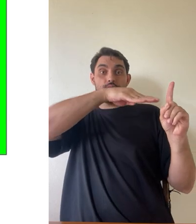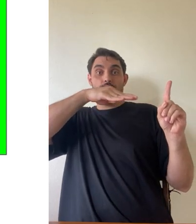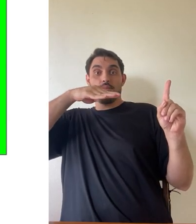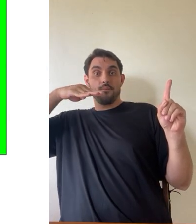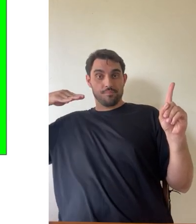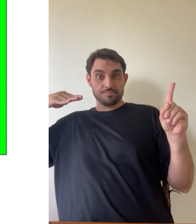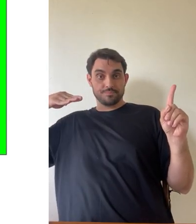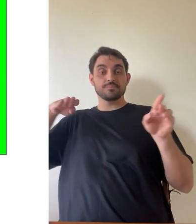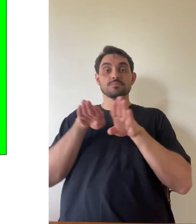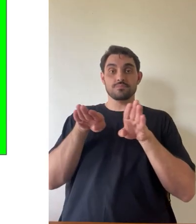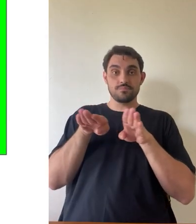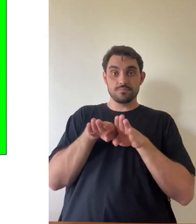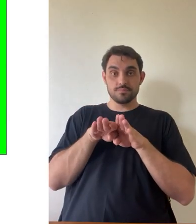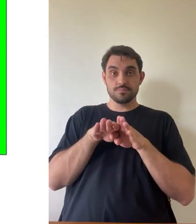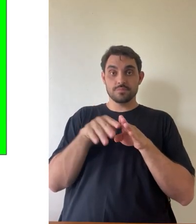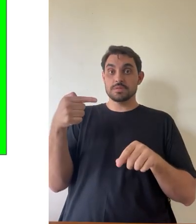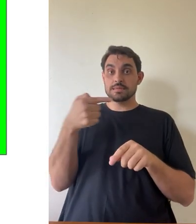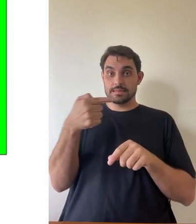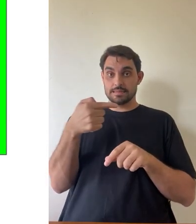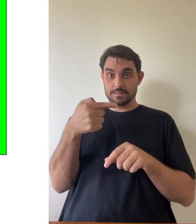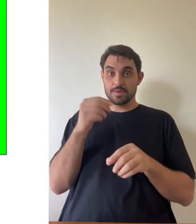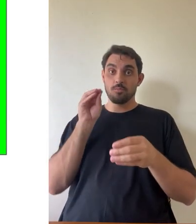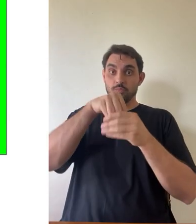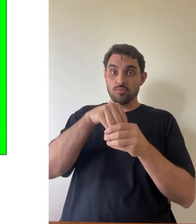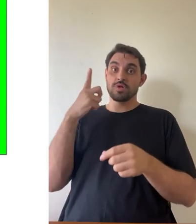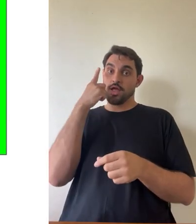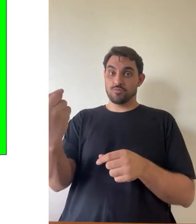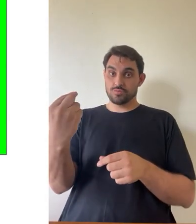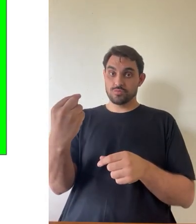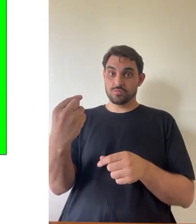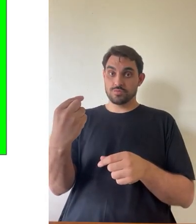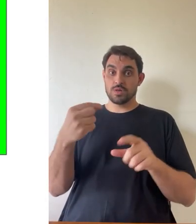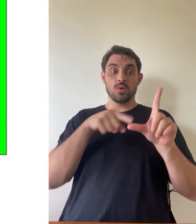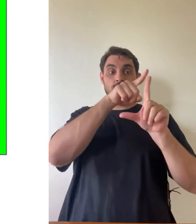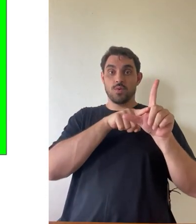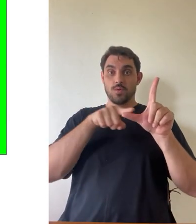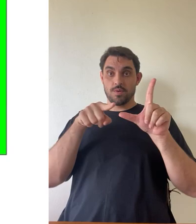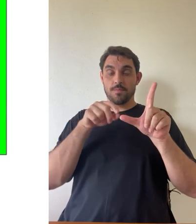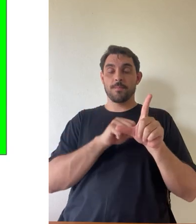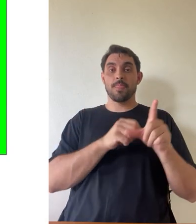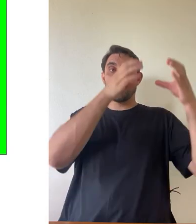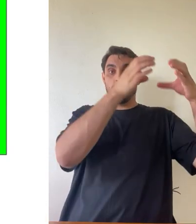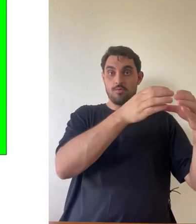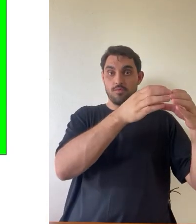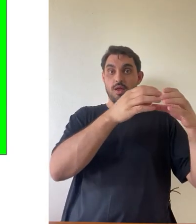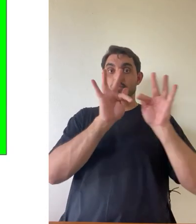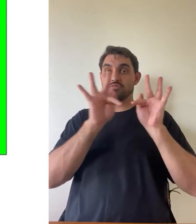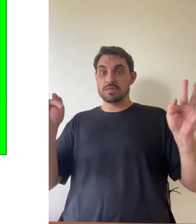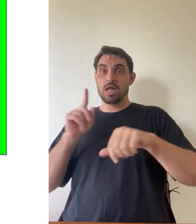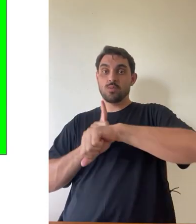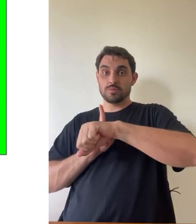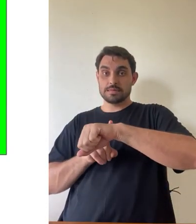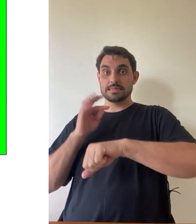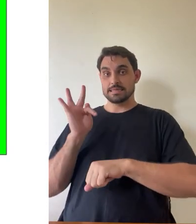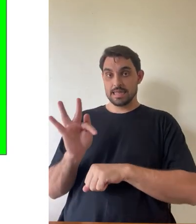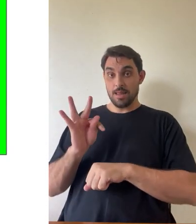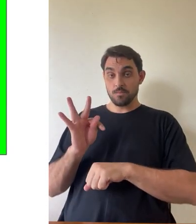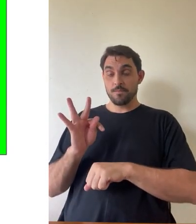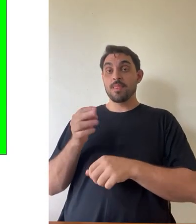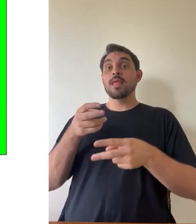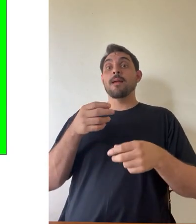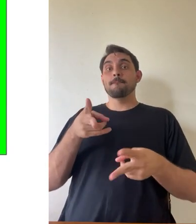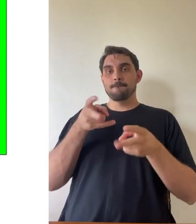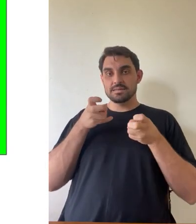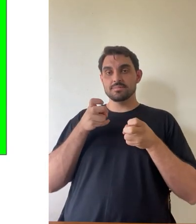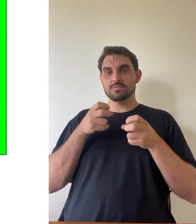Indicamos isso também aqui no sinal da velocidade. No gráfico da posição em função do tempo, percebemos que a posição